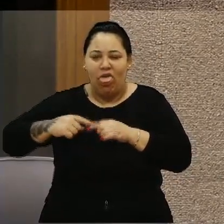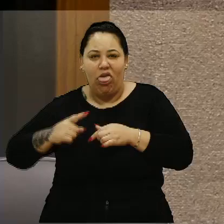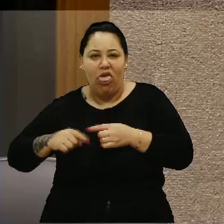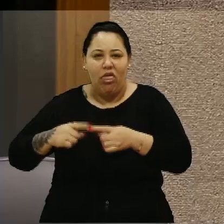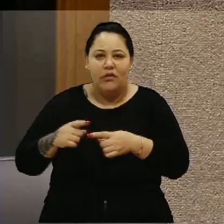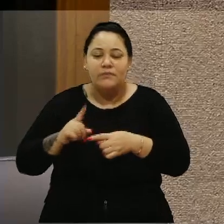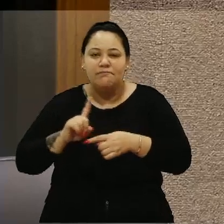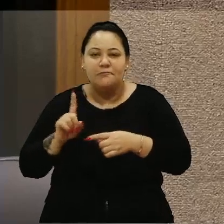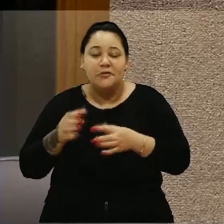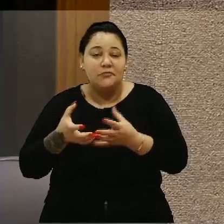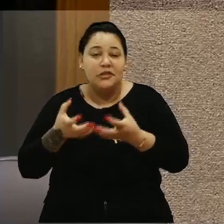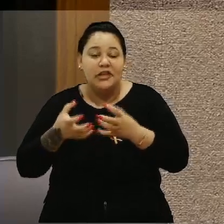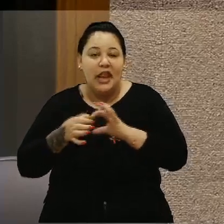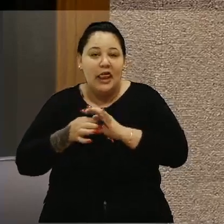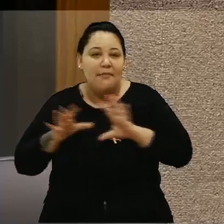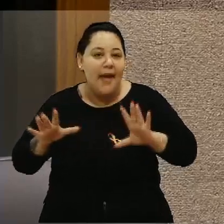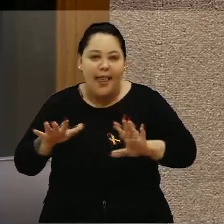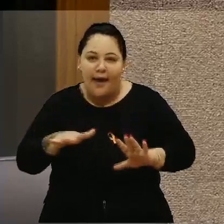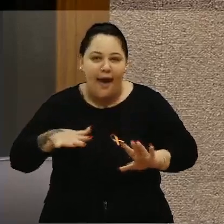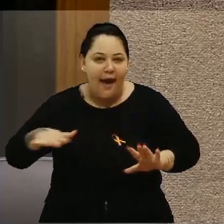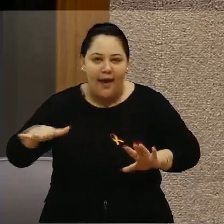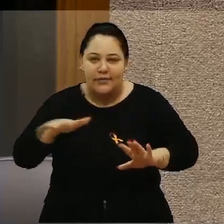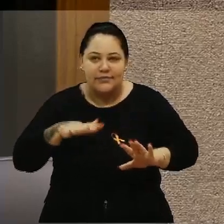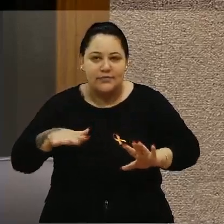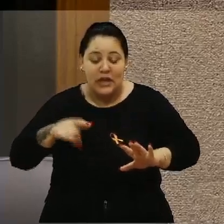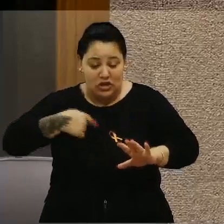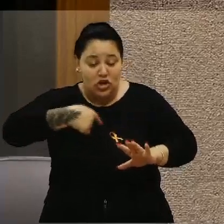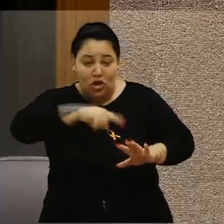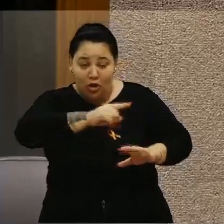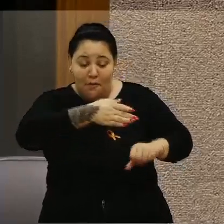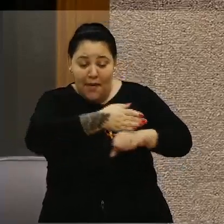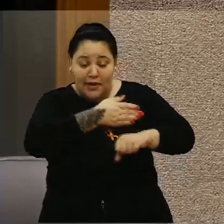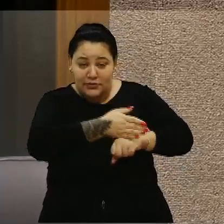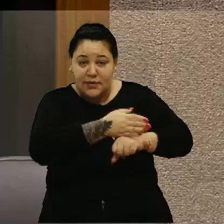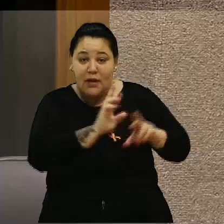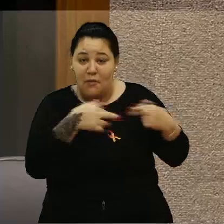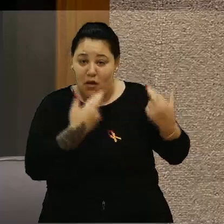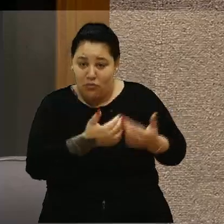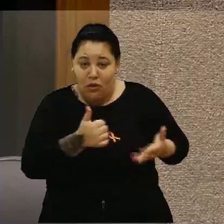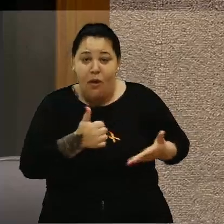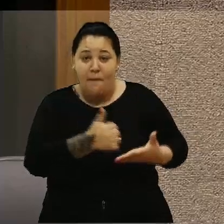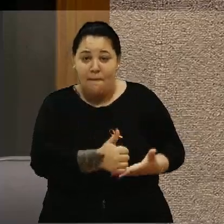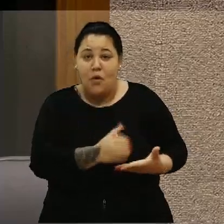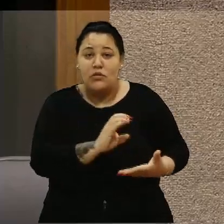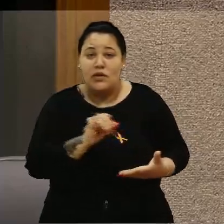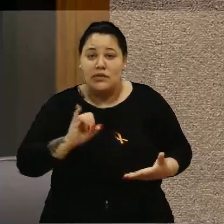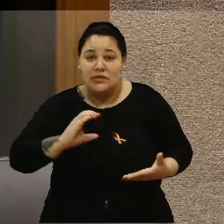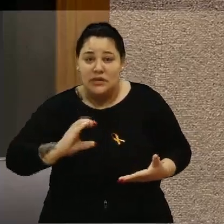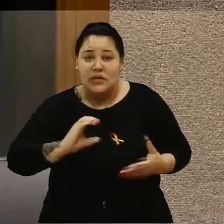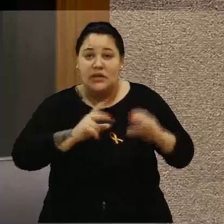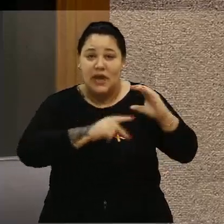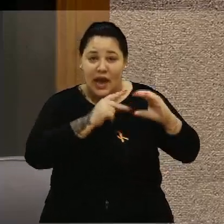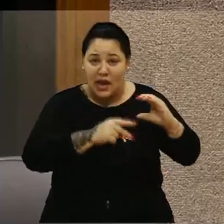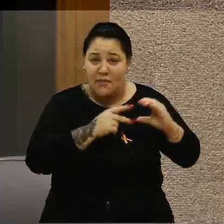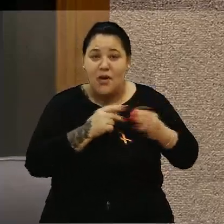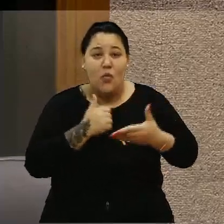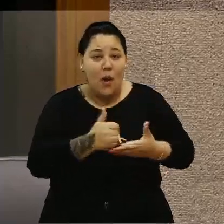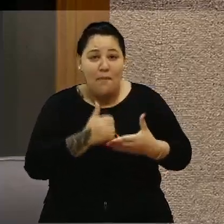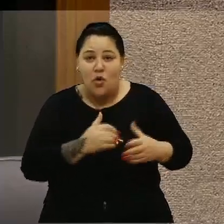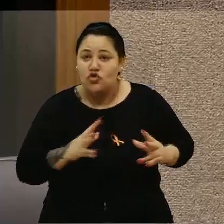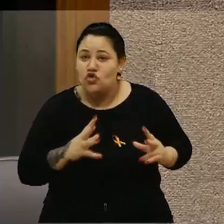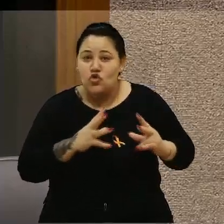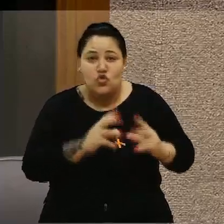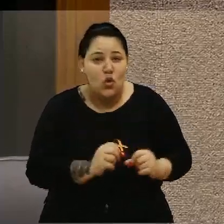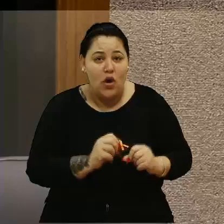área, cozinhando, e fomos para uma reunião com apoio da SIC, com apoio da Câmara, com apoio de todo mundo no